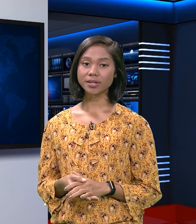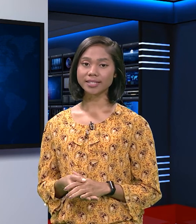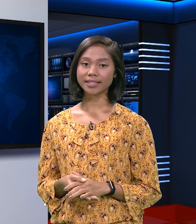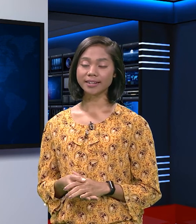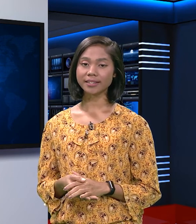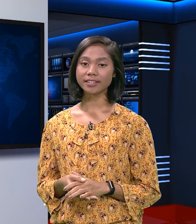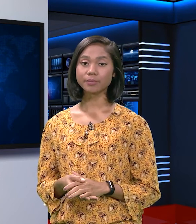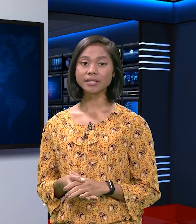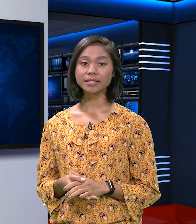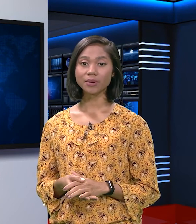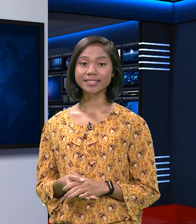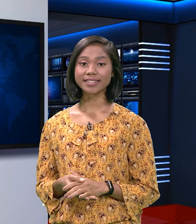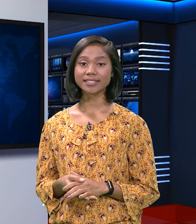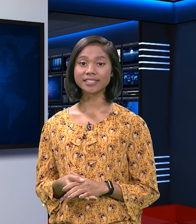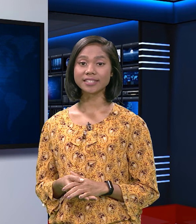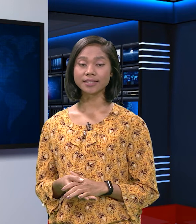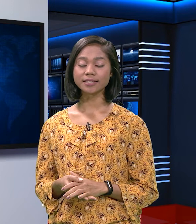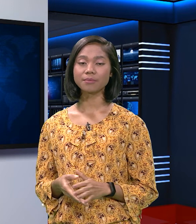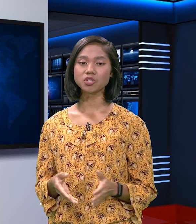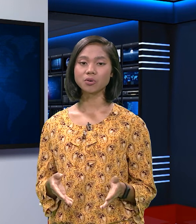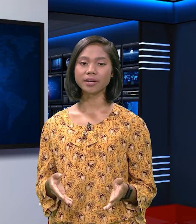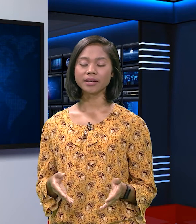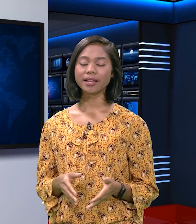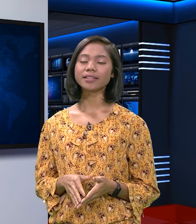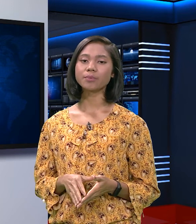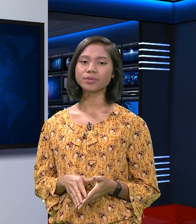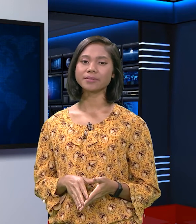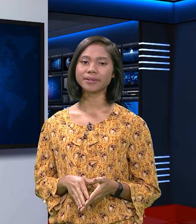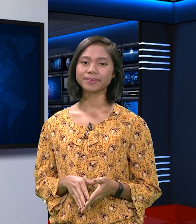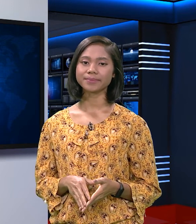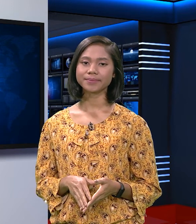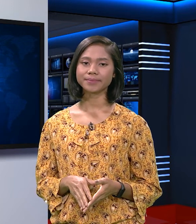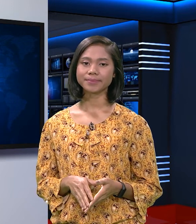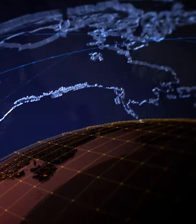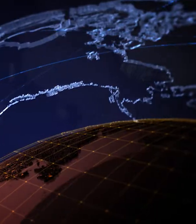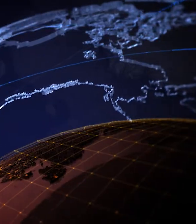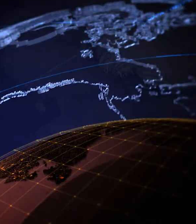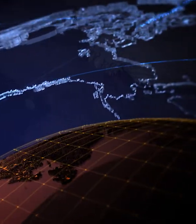às 5 horas da tarde, repetição às terças e sextas, à mesma hora. Até a próxima!